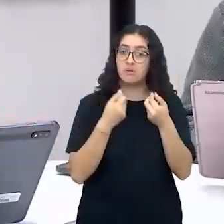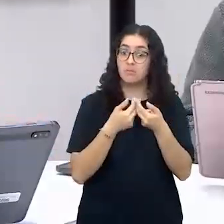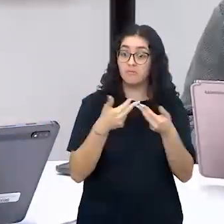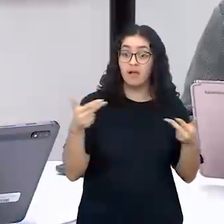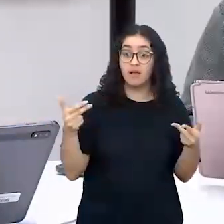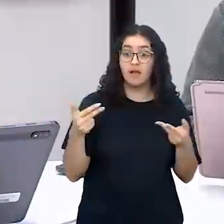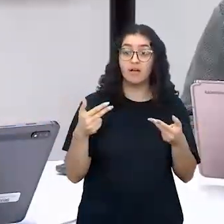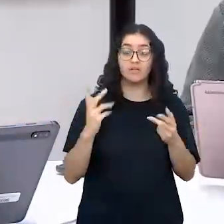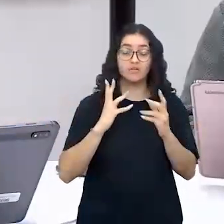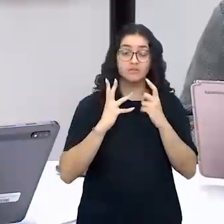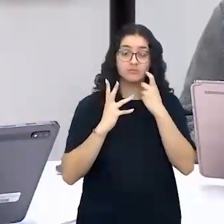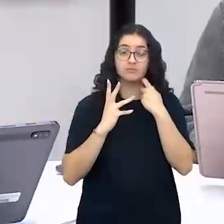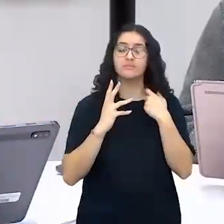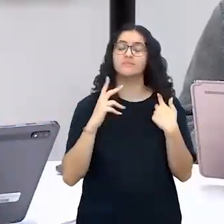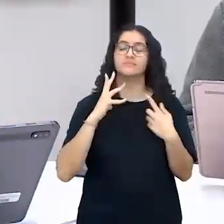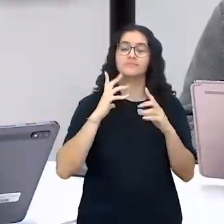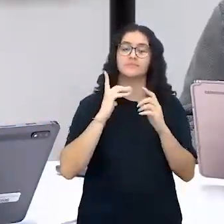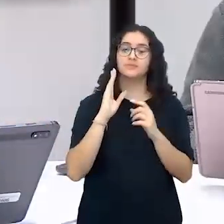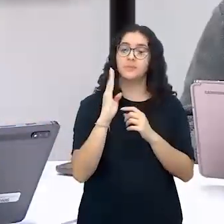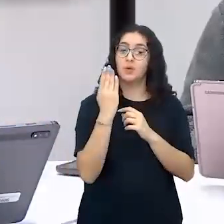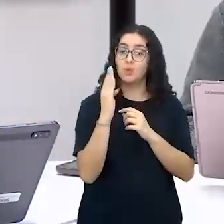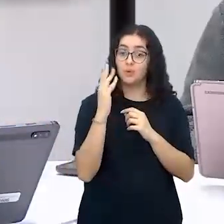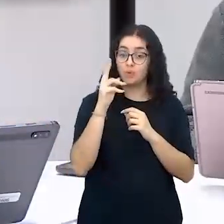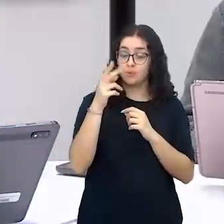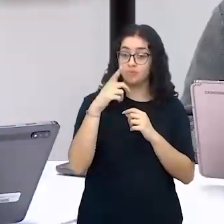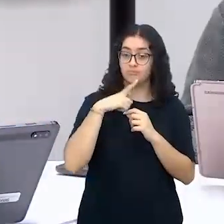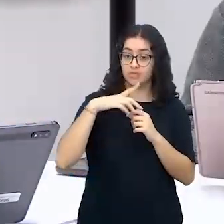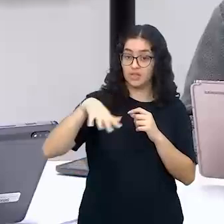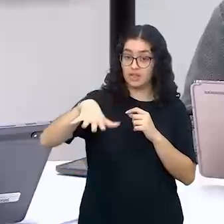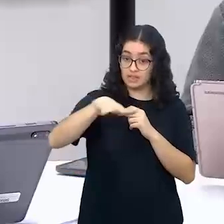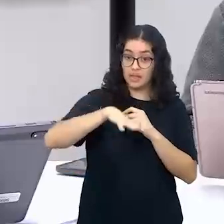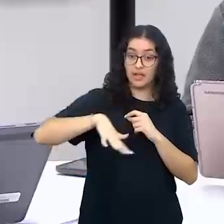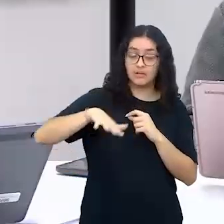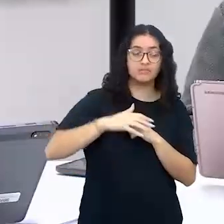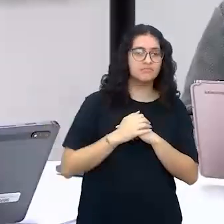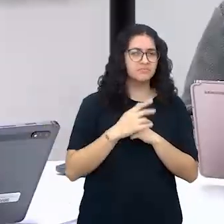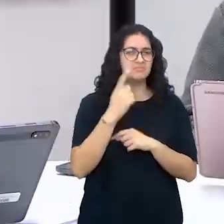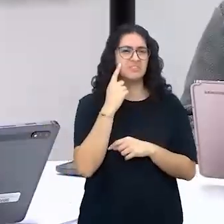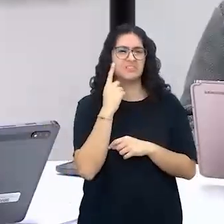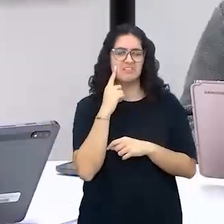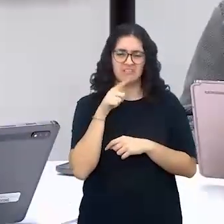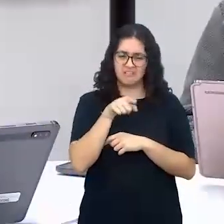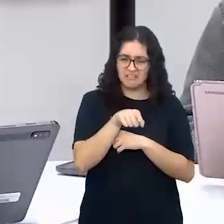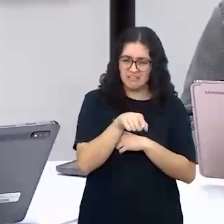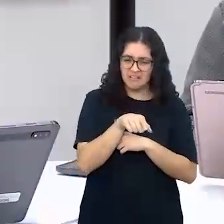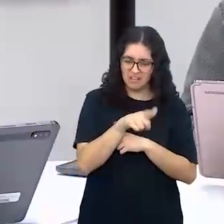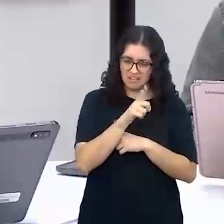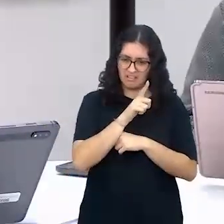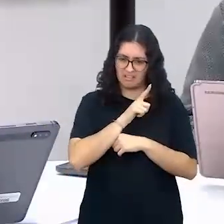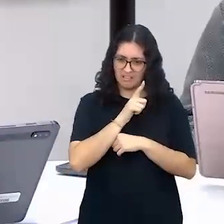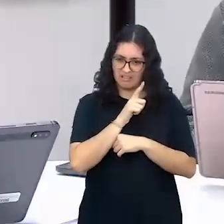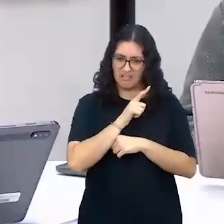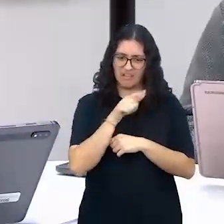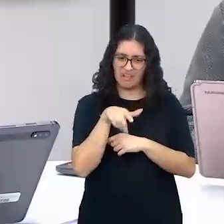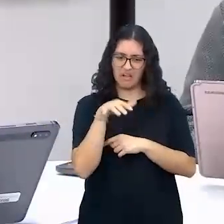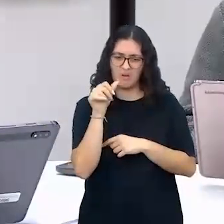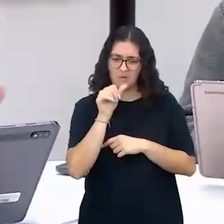toda a cultura biológica que existe naquele ambiente, e ninguém acha que existe desperdício na